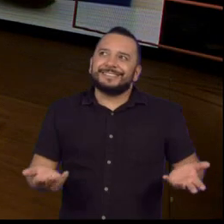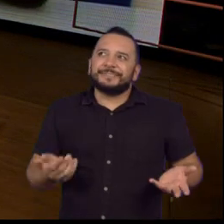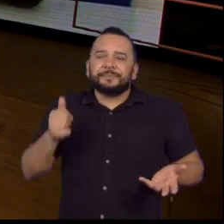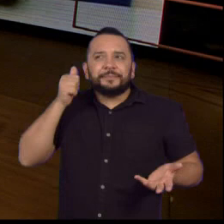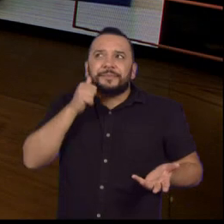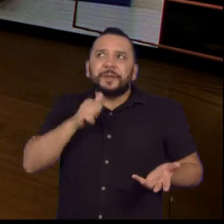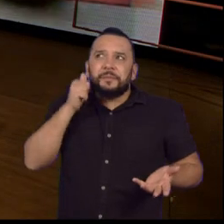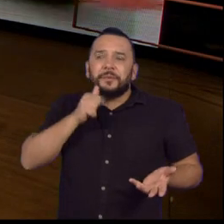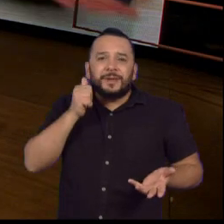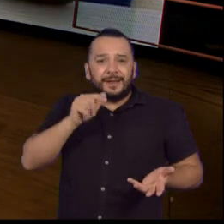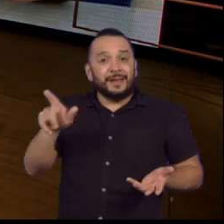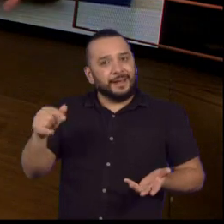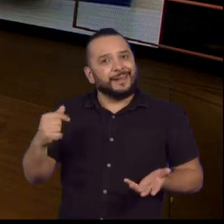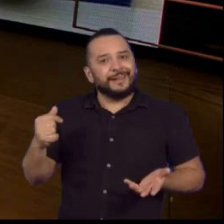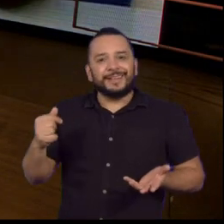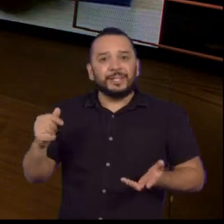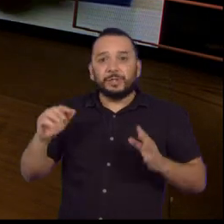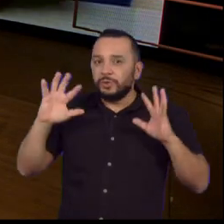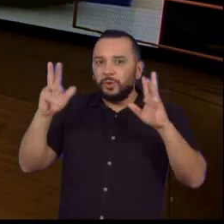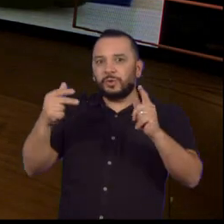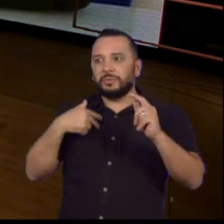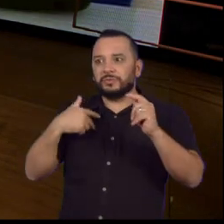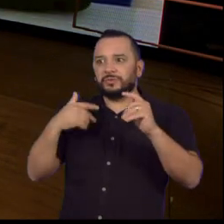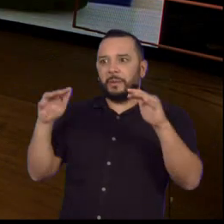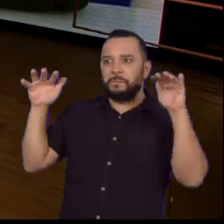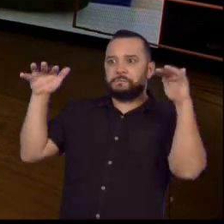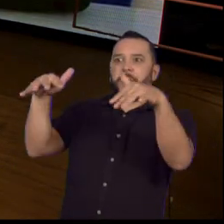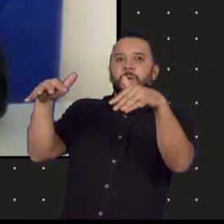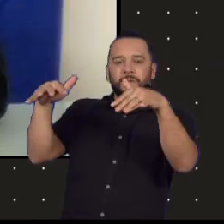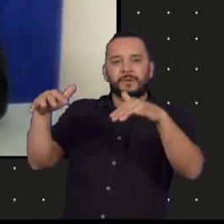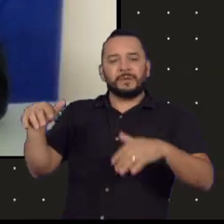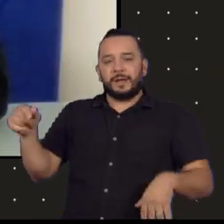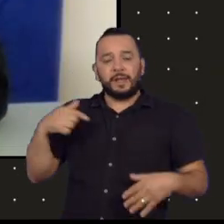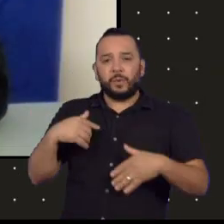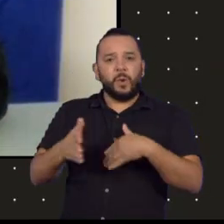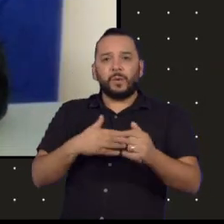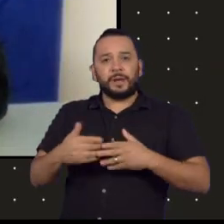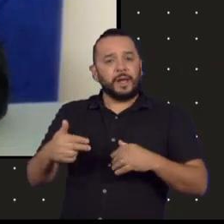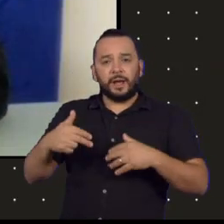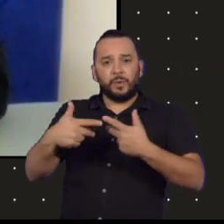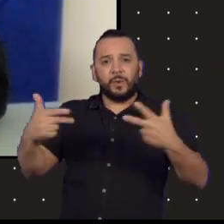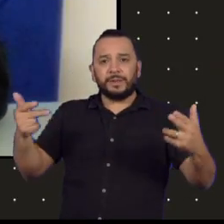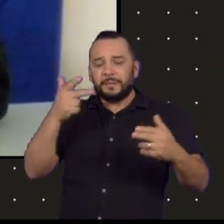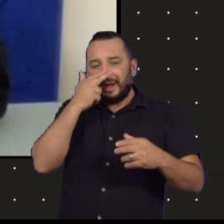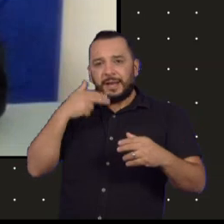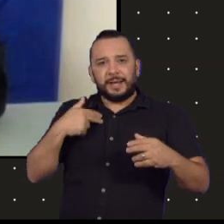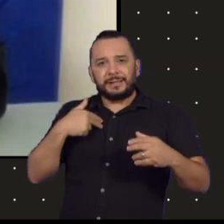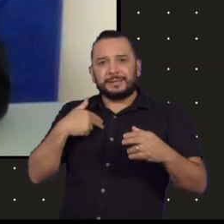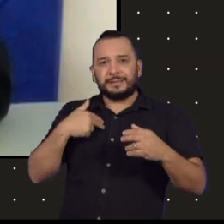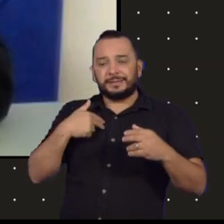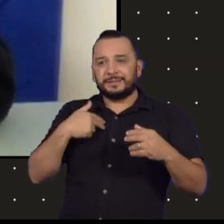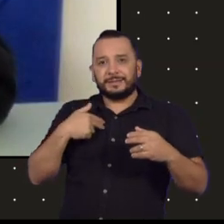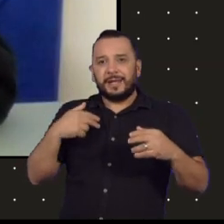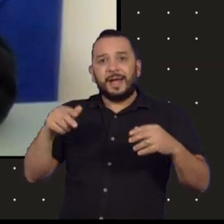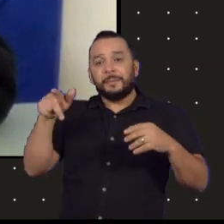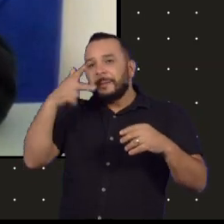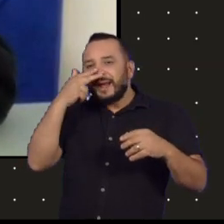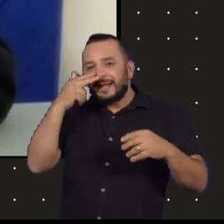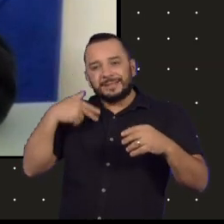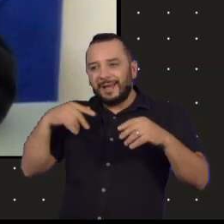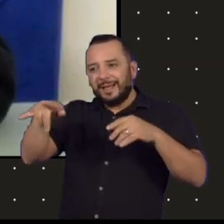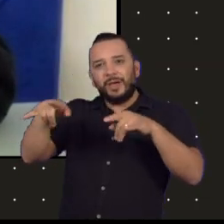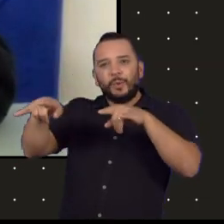que ela não fica ausente, né? Ela qualquer coisa que ela faz tem uma luz, tem uma presença, tem uma beleza.